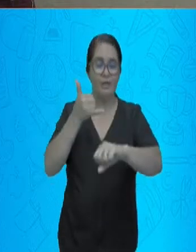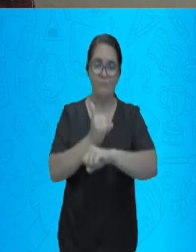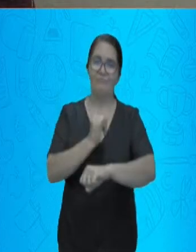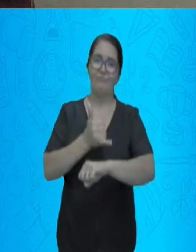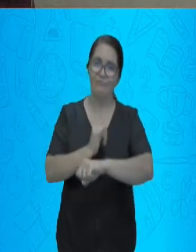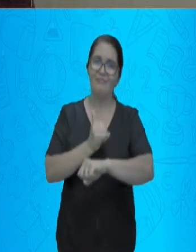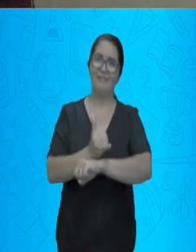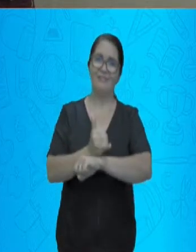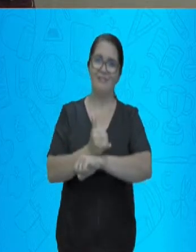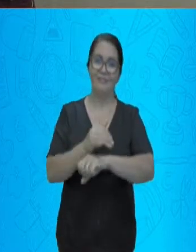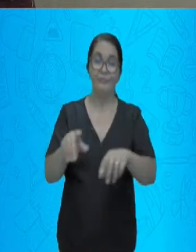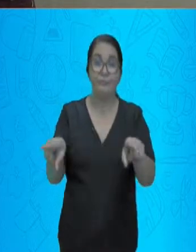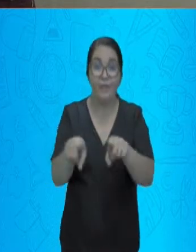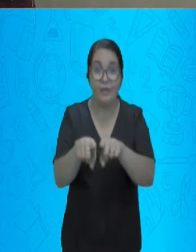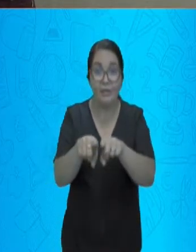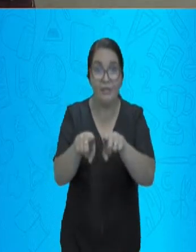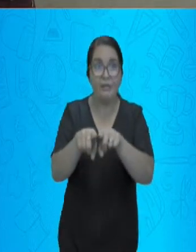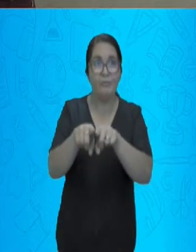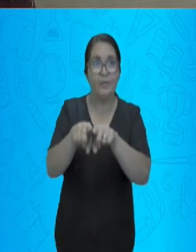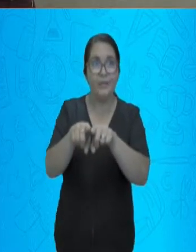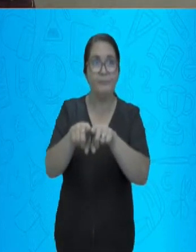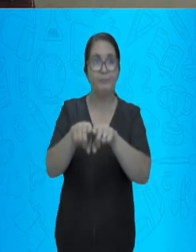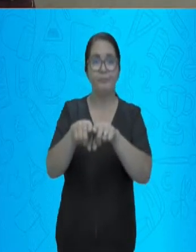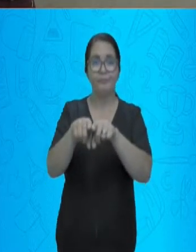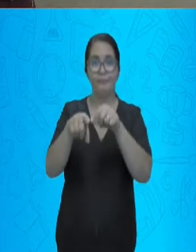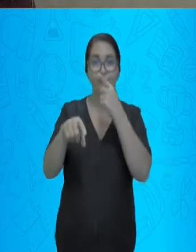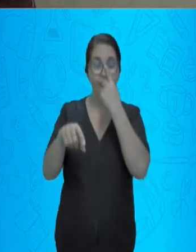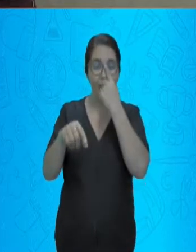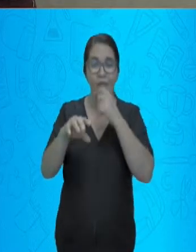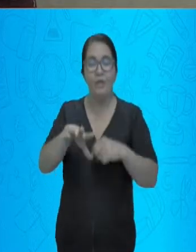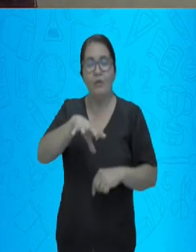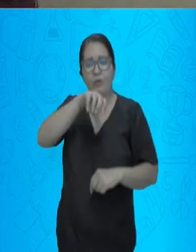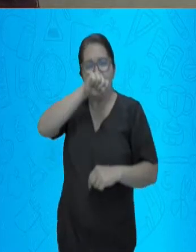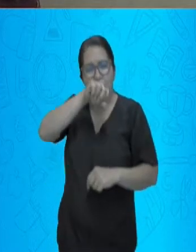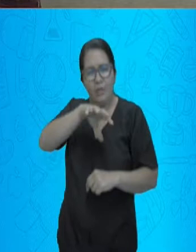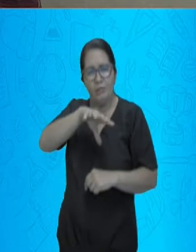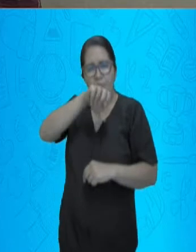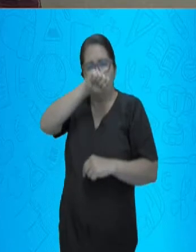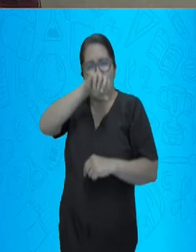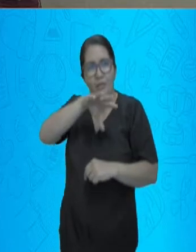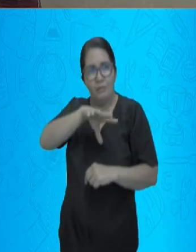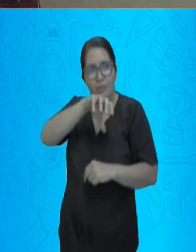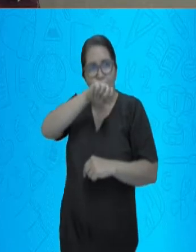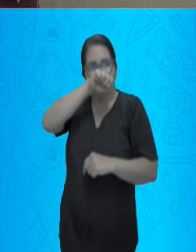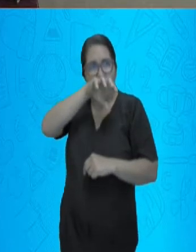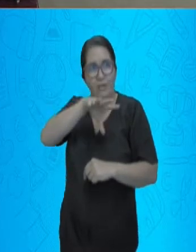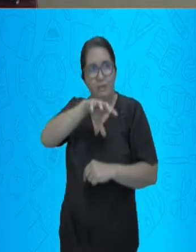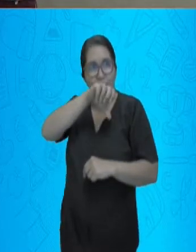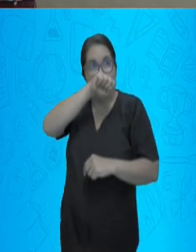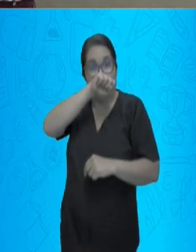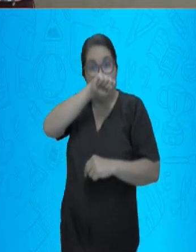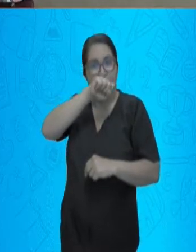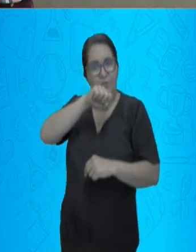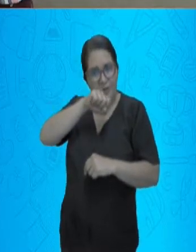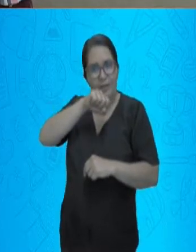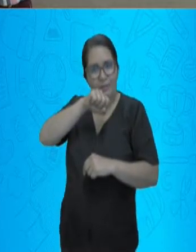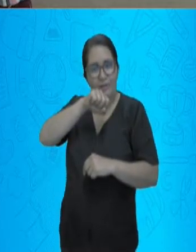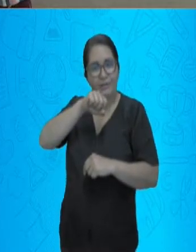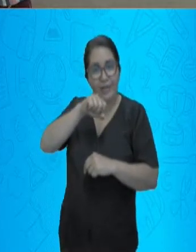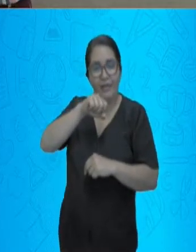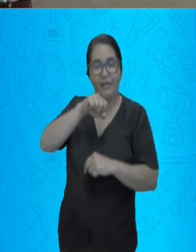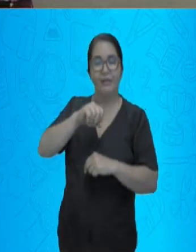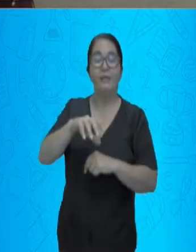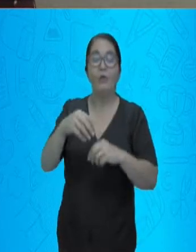respiração, é uma substância pura. Só tem átomos de oxigênio, então